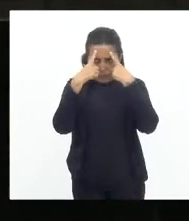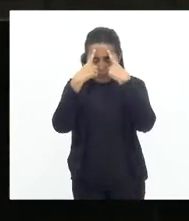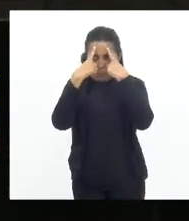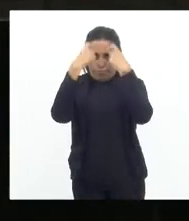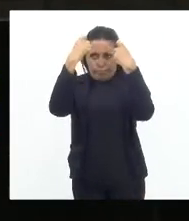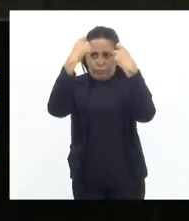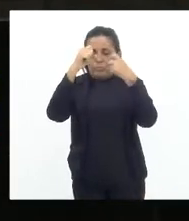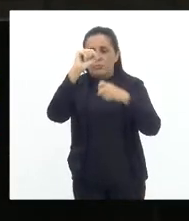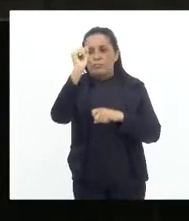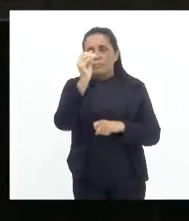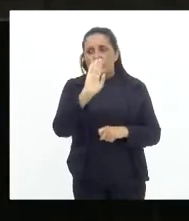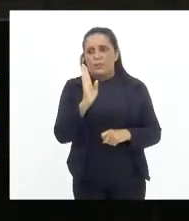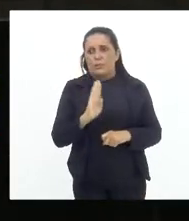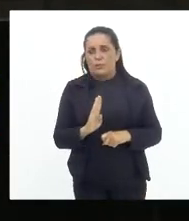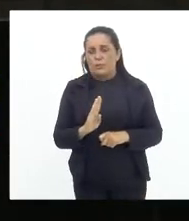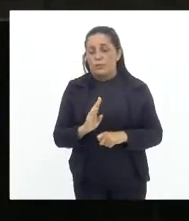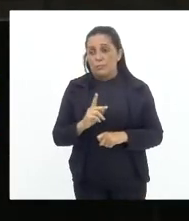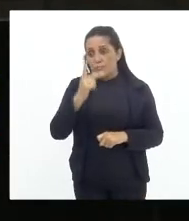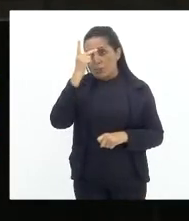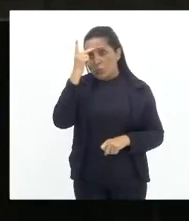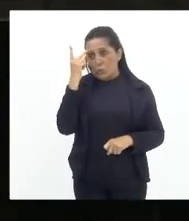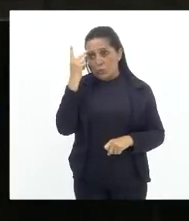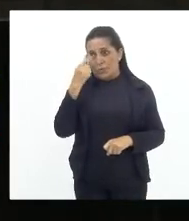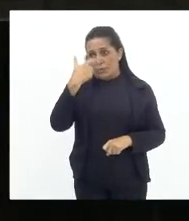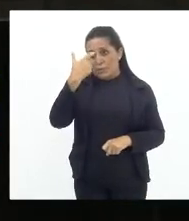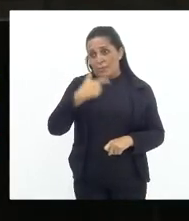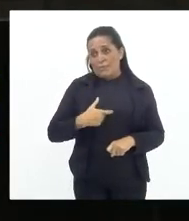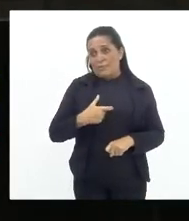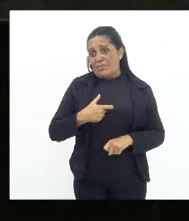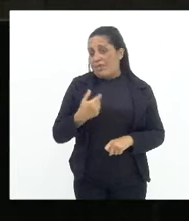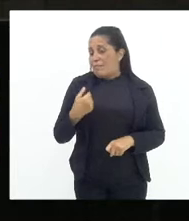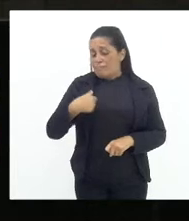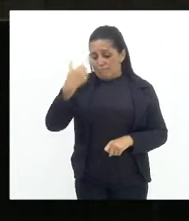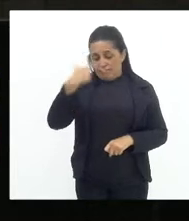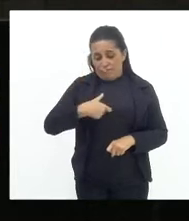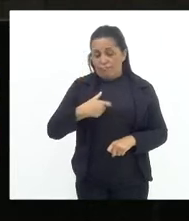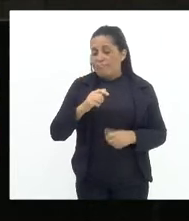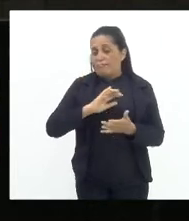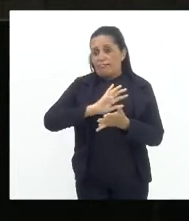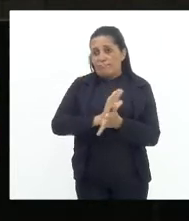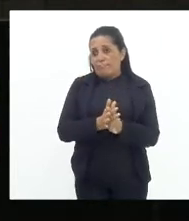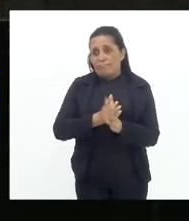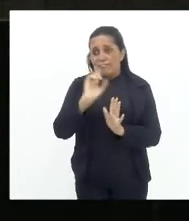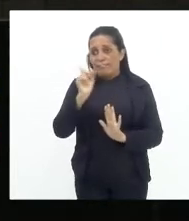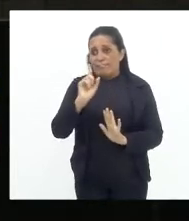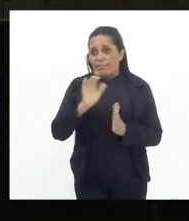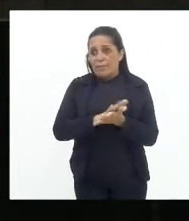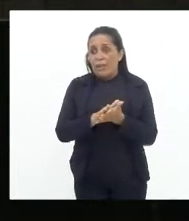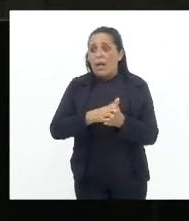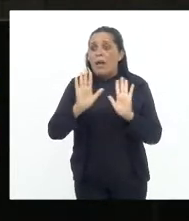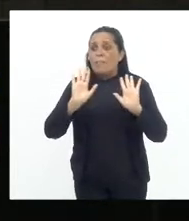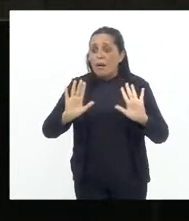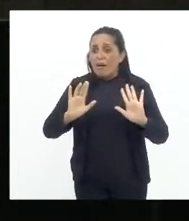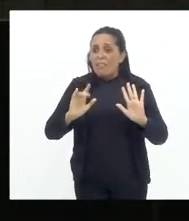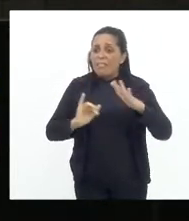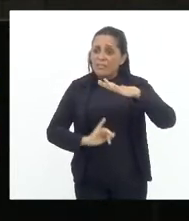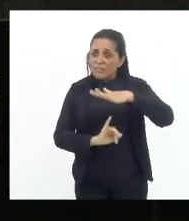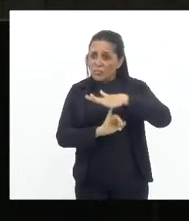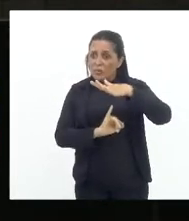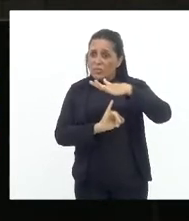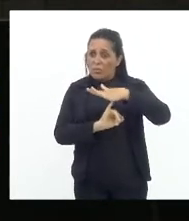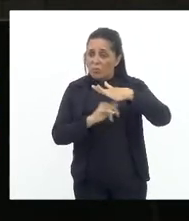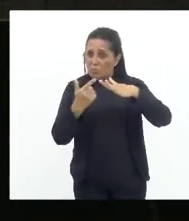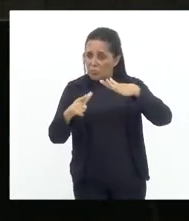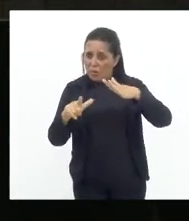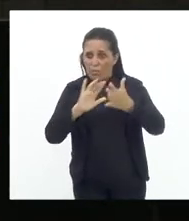as pessoas que negam o caráter institucional do racismo sob alegação de que existe tuições não